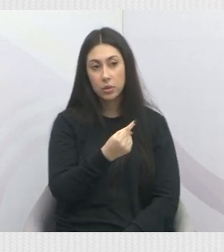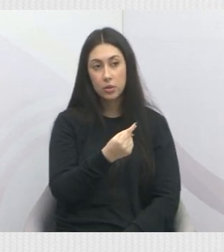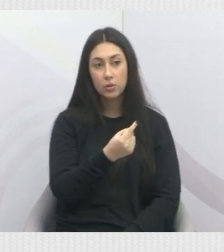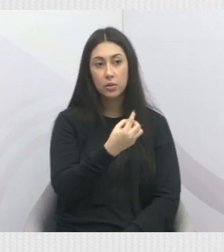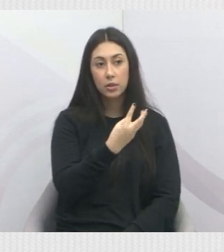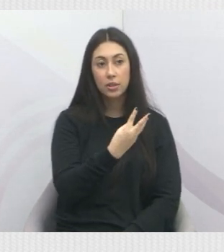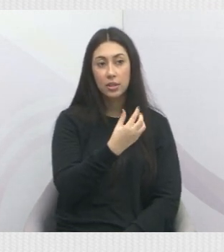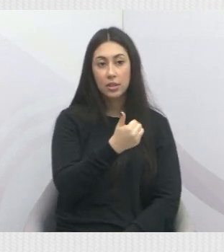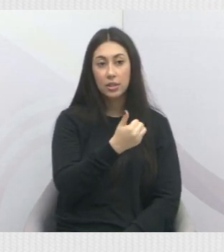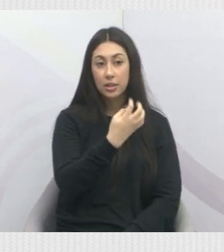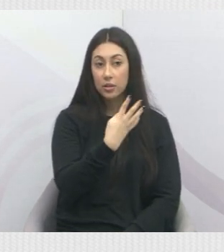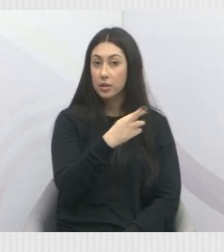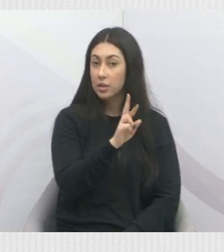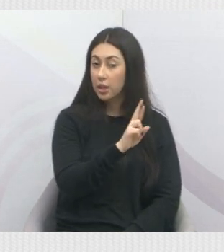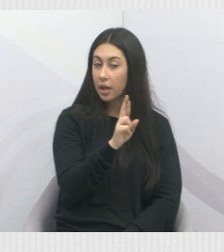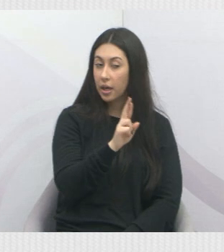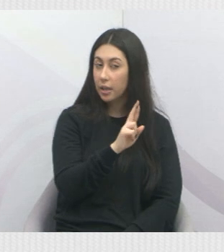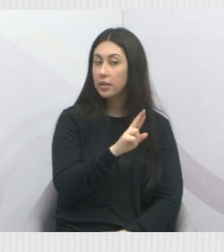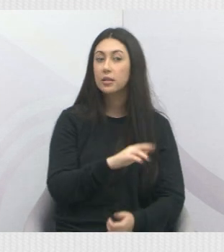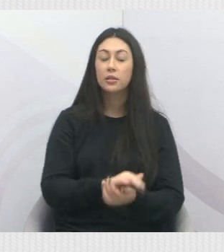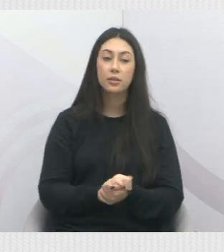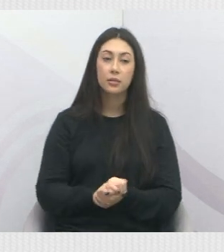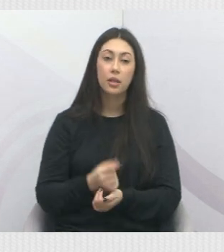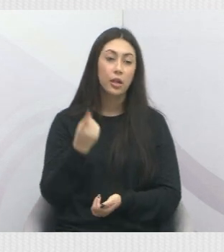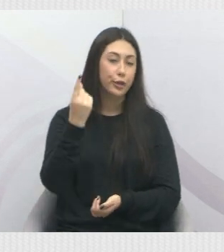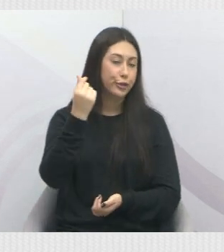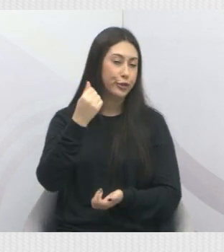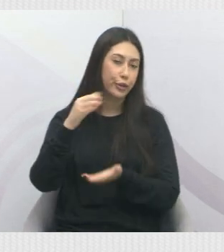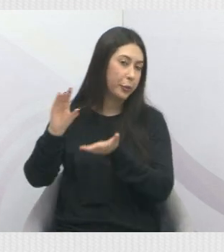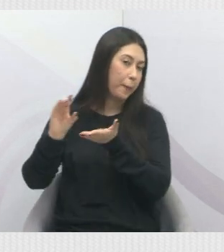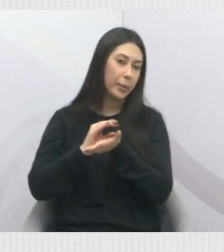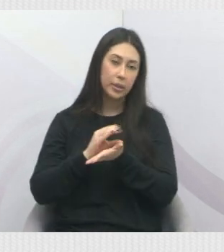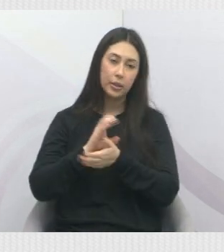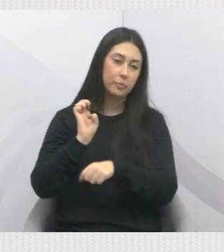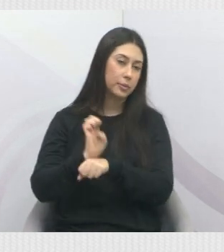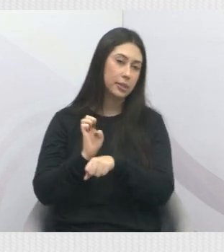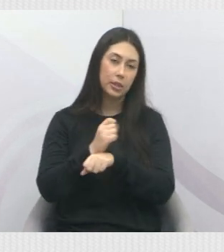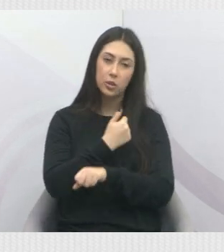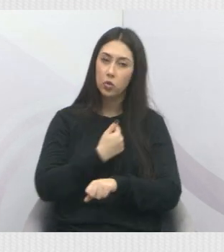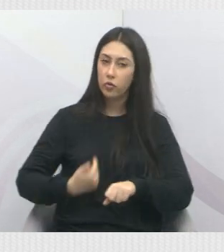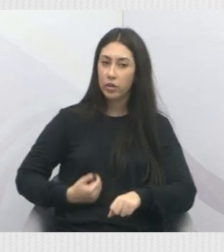61.804.314. De recurso vinculado, provenientes da União do Estado, R$